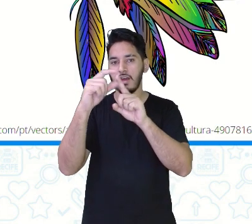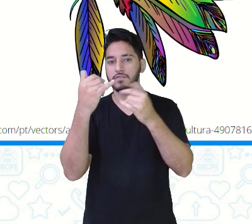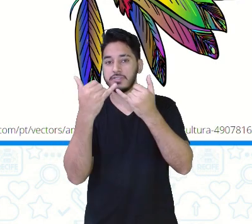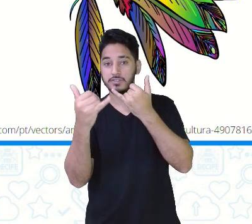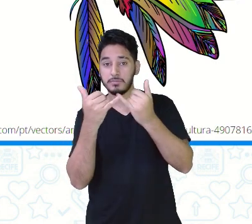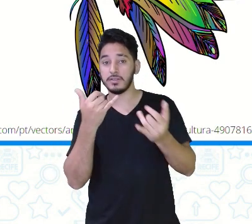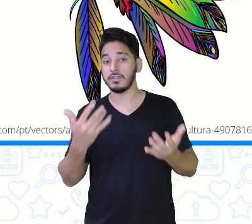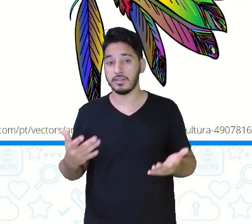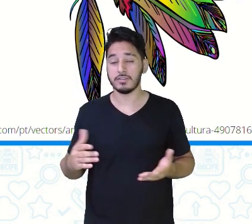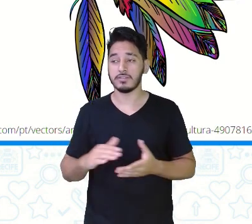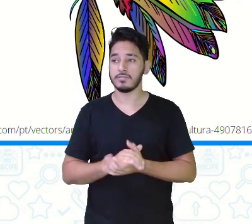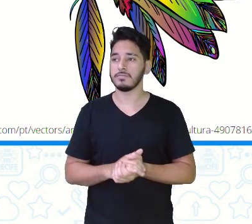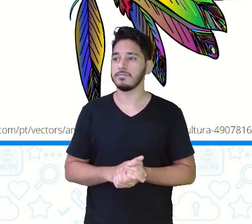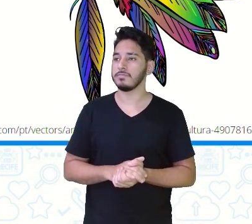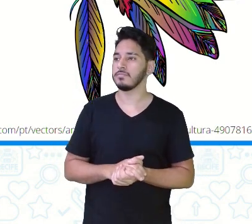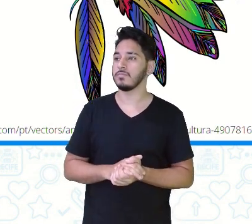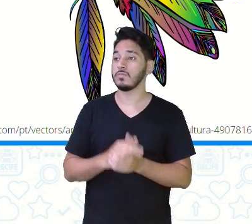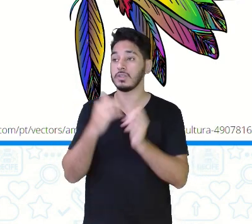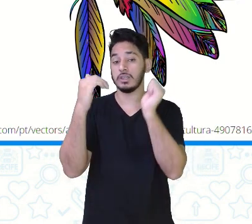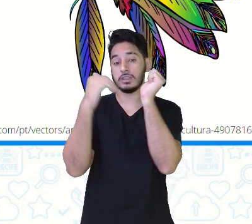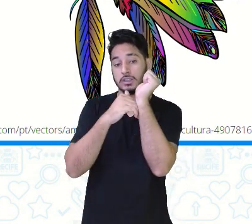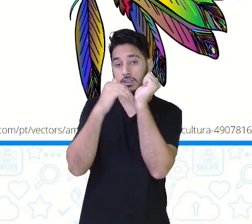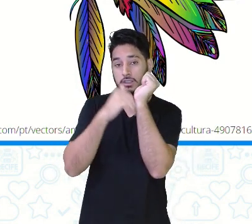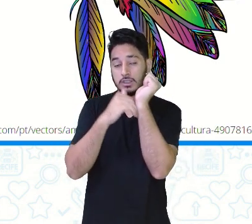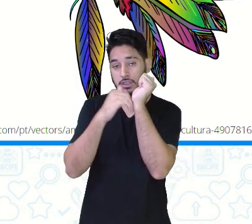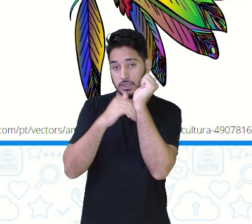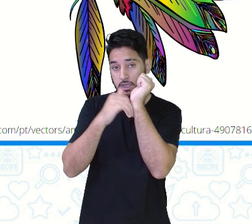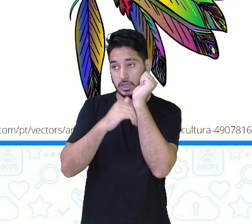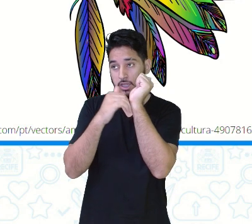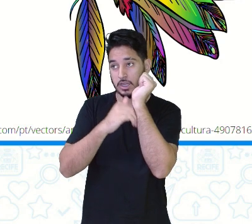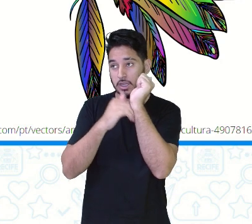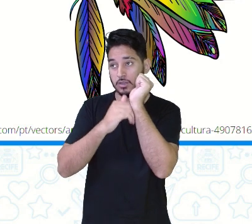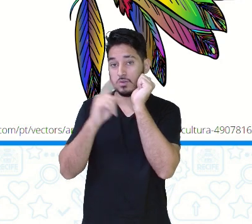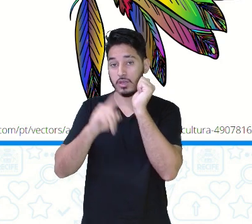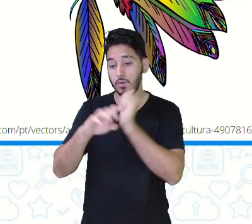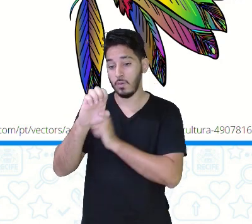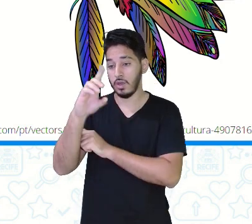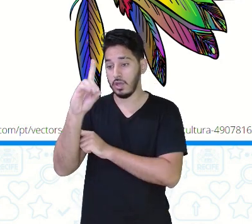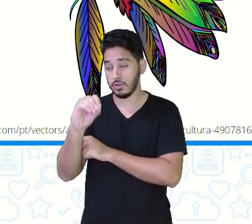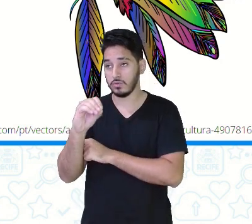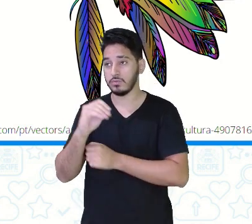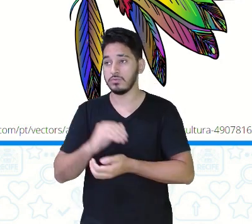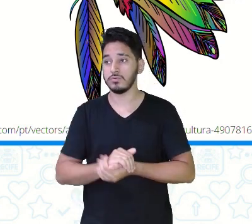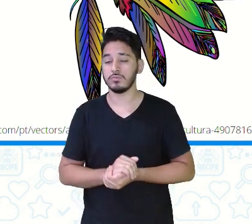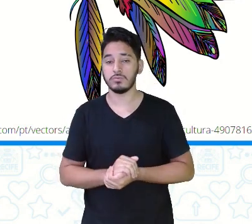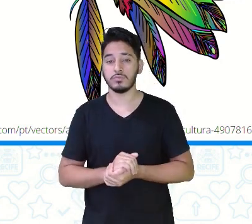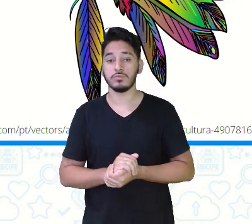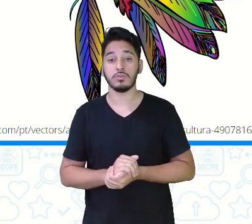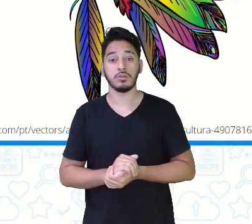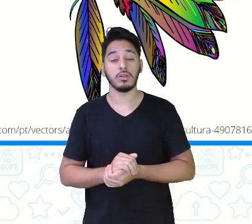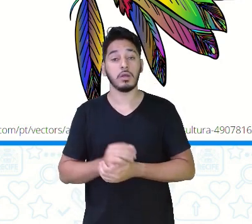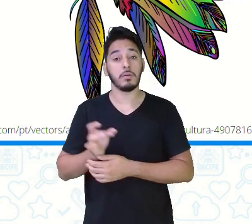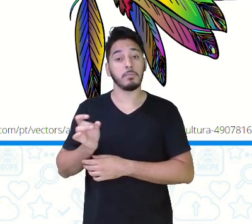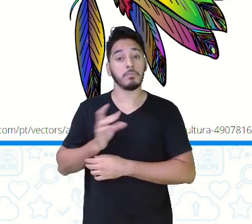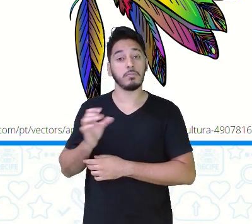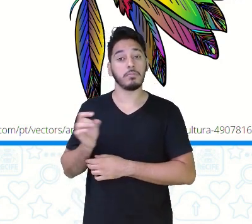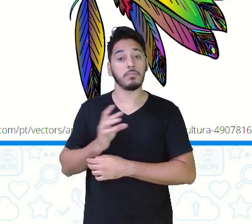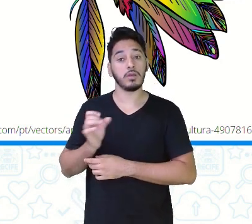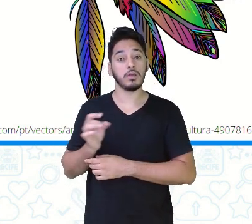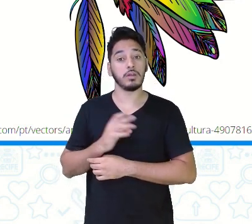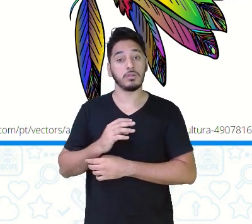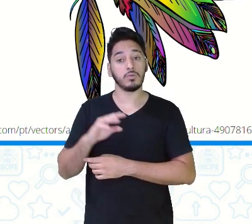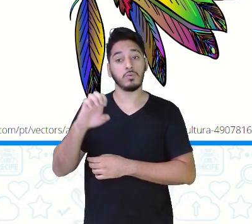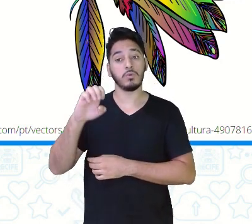né? Segredo, tá marcado de vermelho, finalzinho aí o edo, que rima com medo.